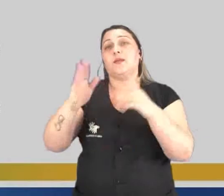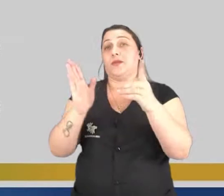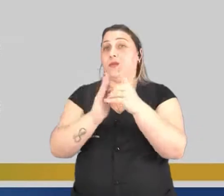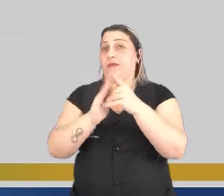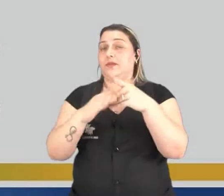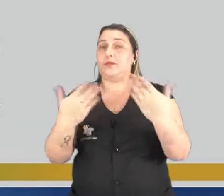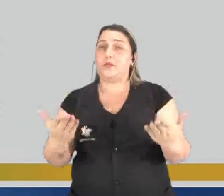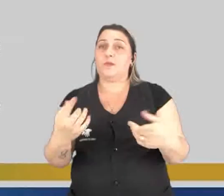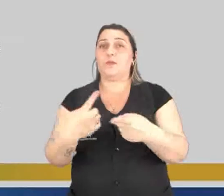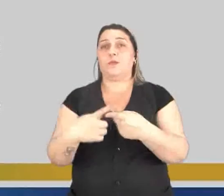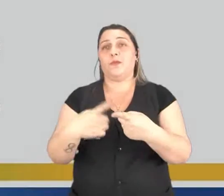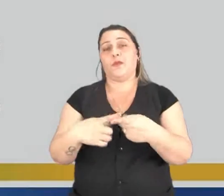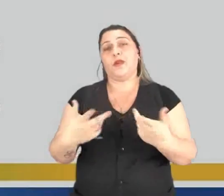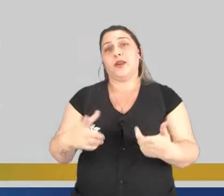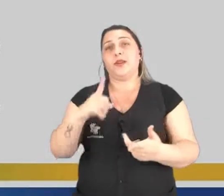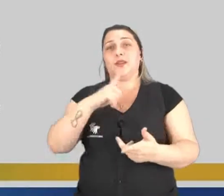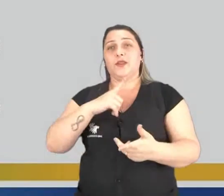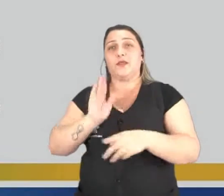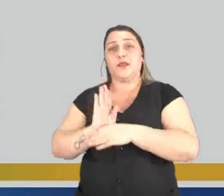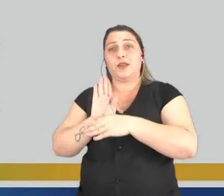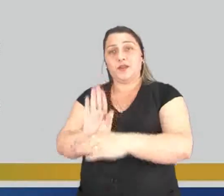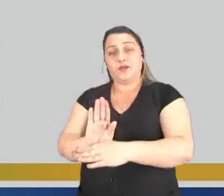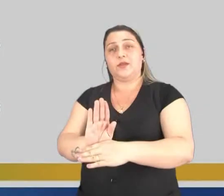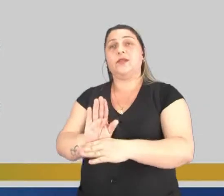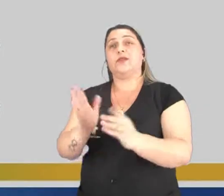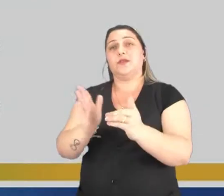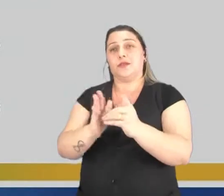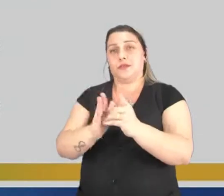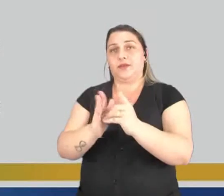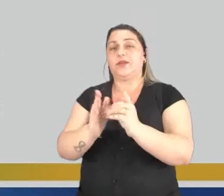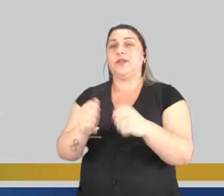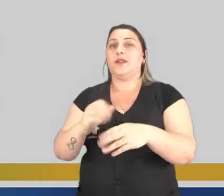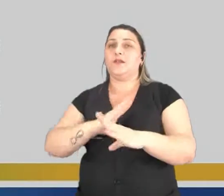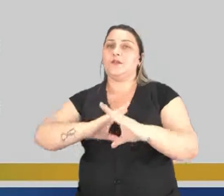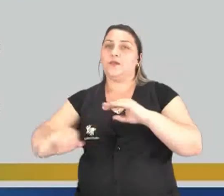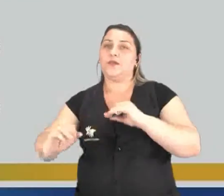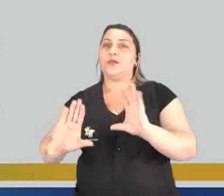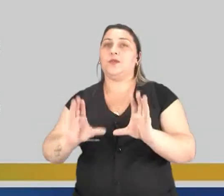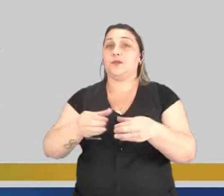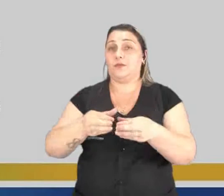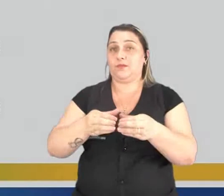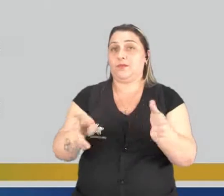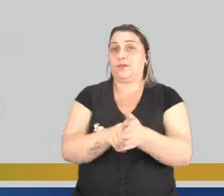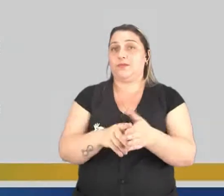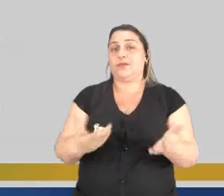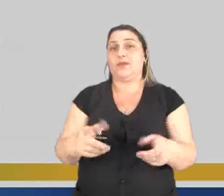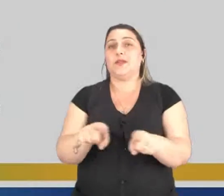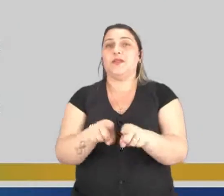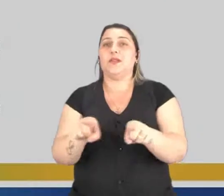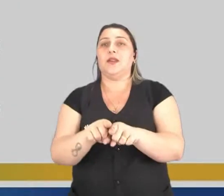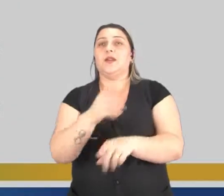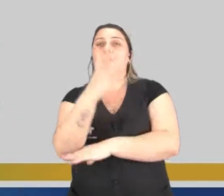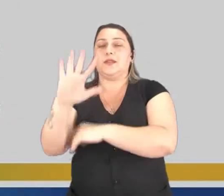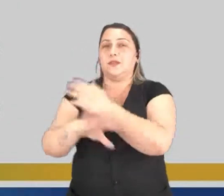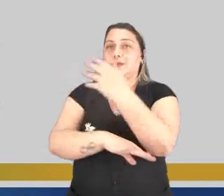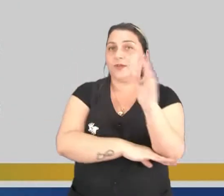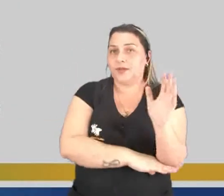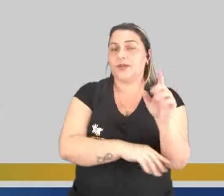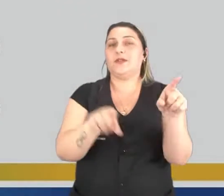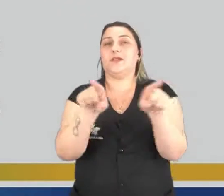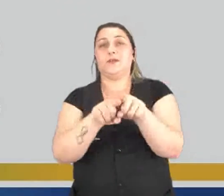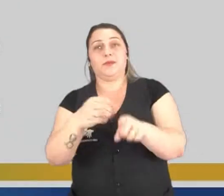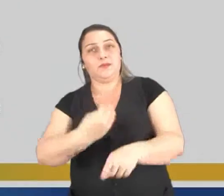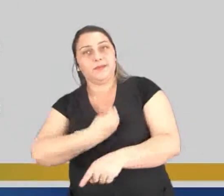para vocês, porque os quilombolas tiveram o apoio dos indígenas para que pudessem fugir e formar os seus quilombos. Também viviam da natureza, né?